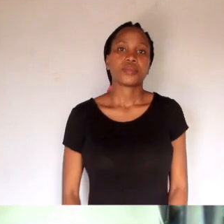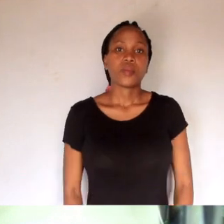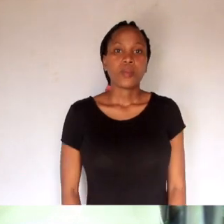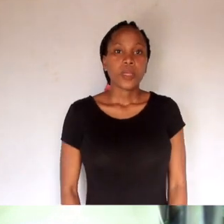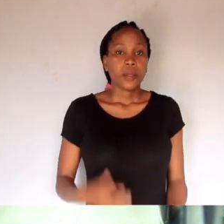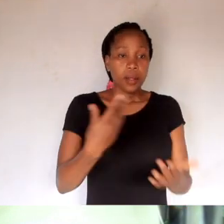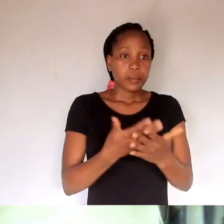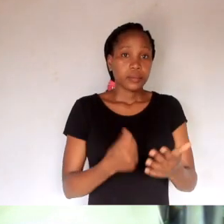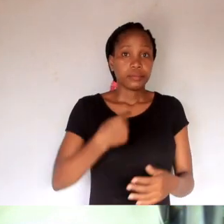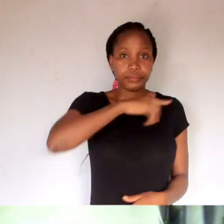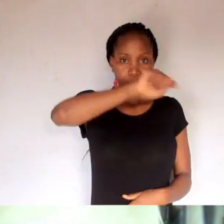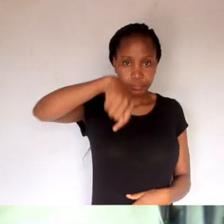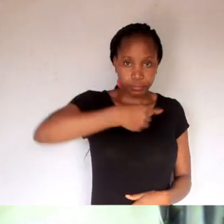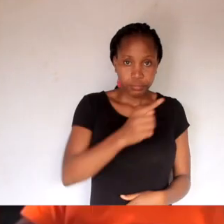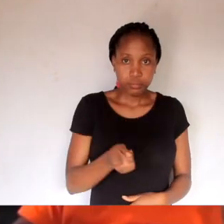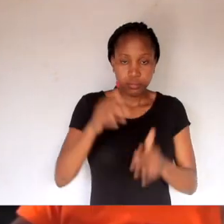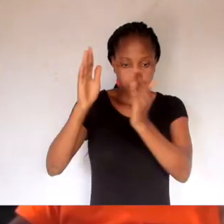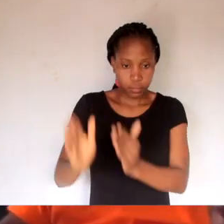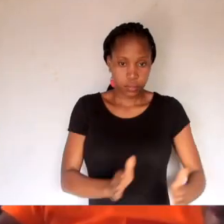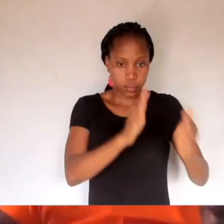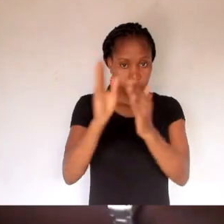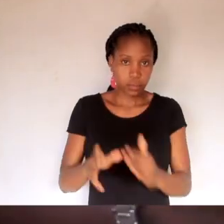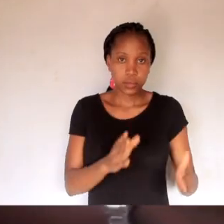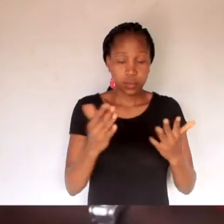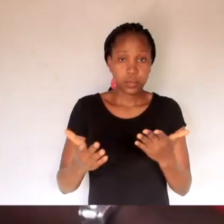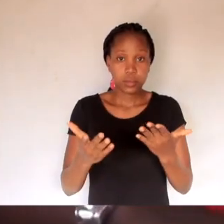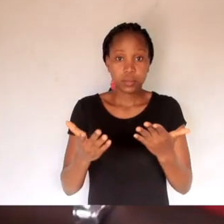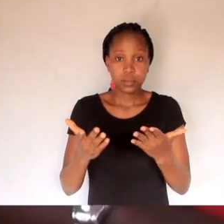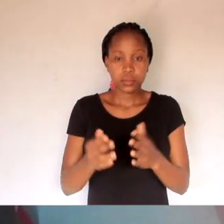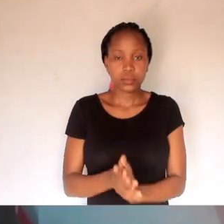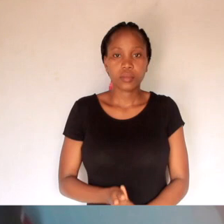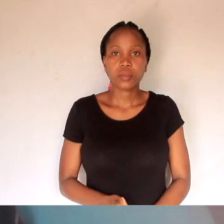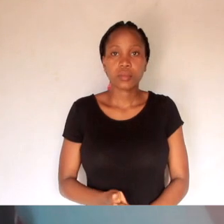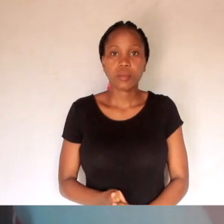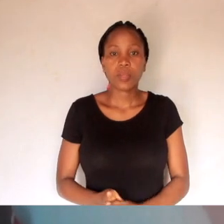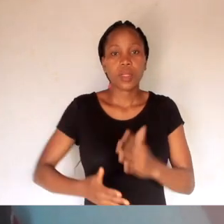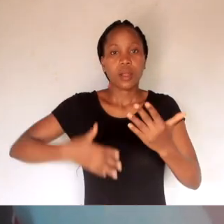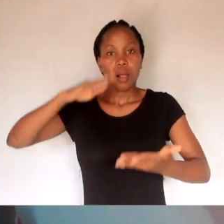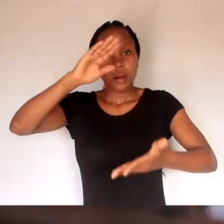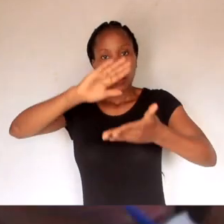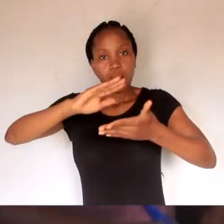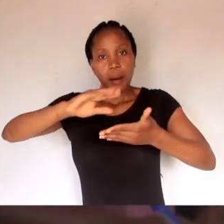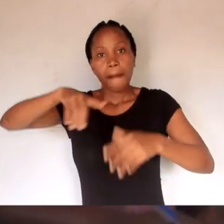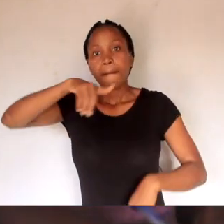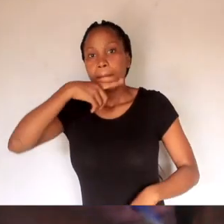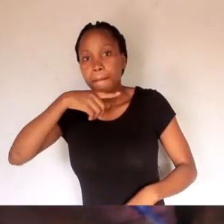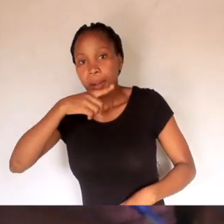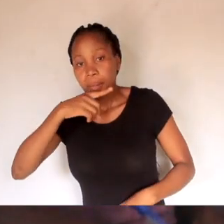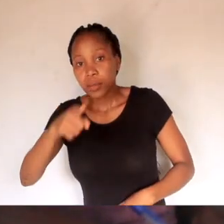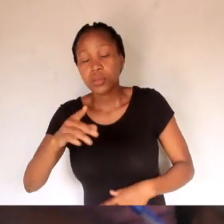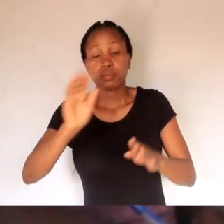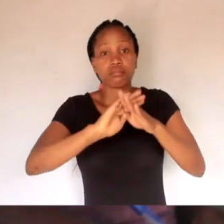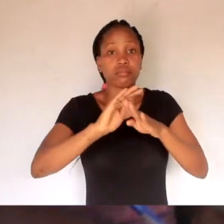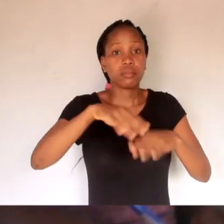organizamos uma intervenção onde também os pais falaram das crianças com deficiência e as crianças comunicaram em língua